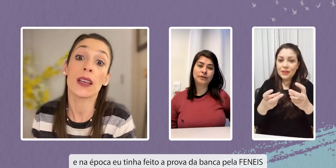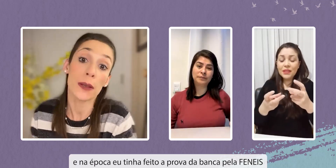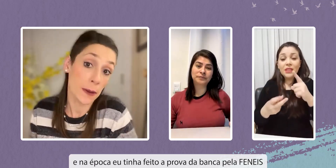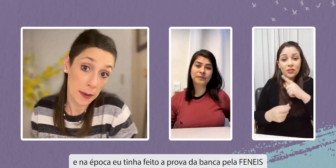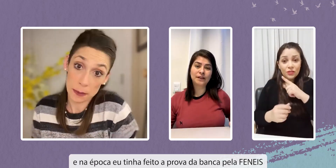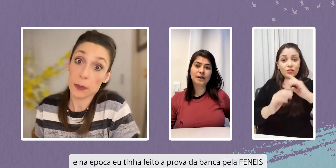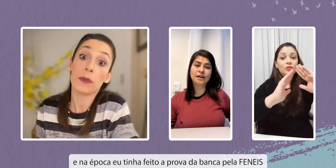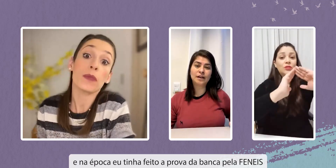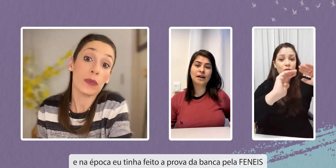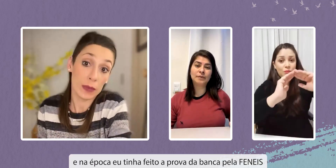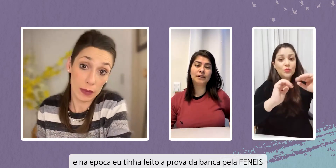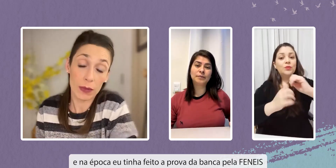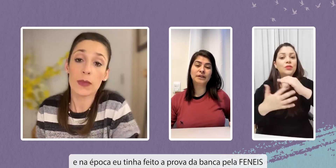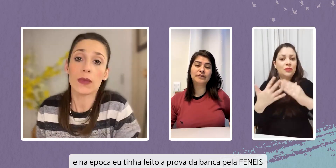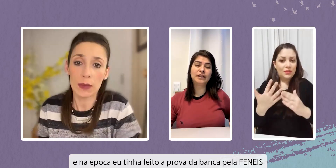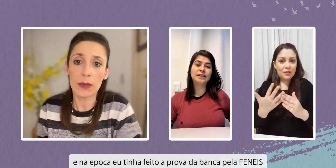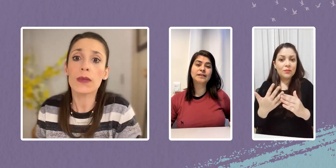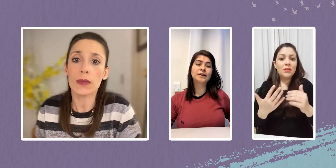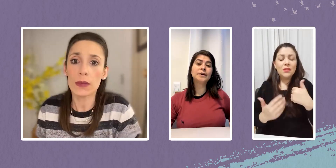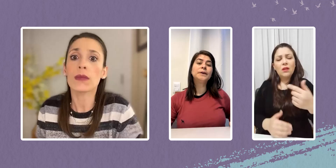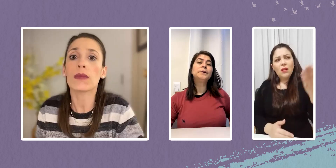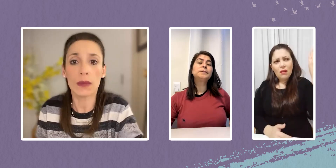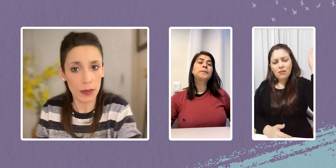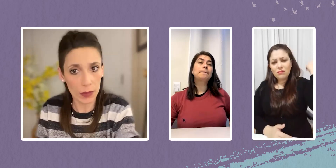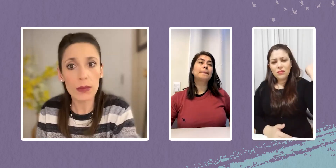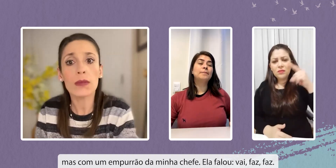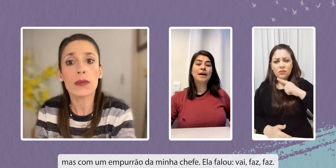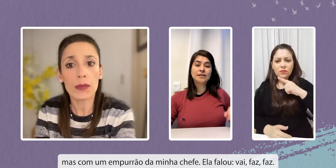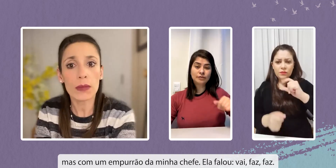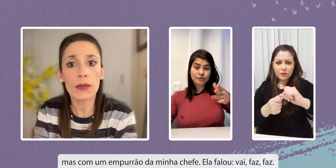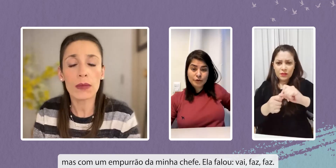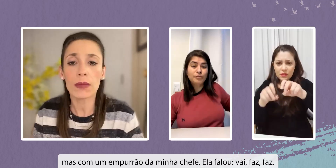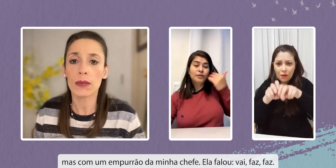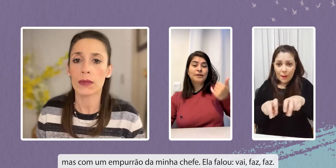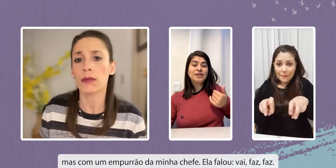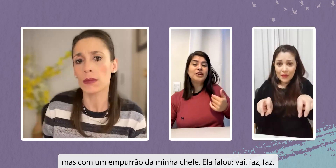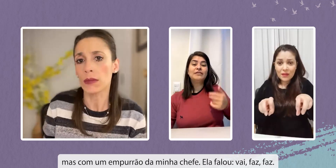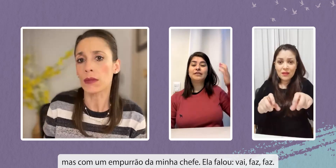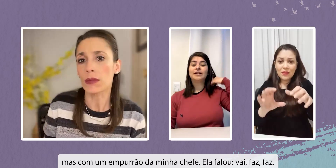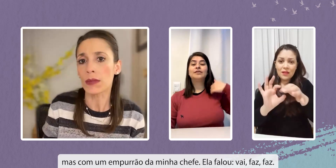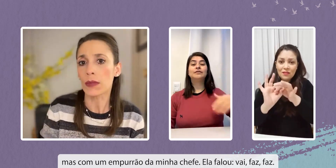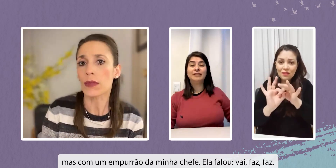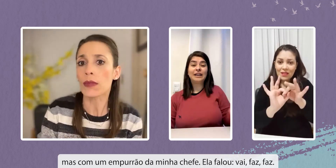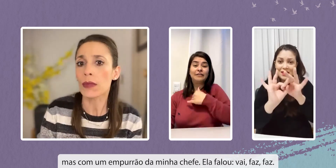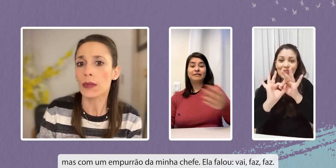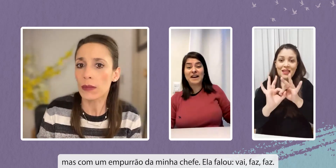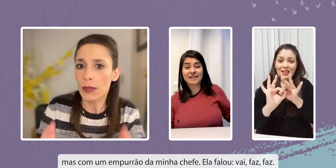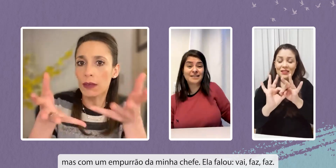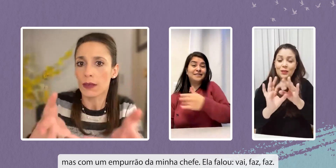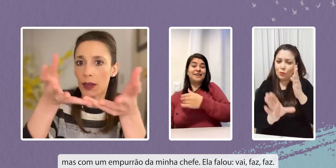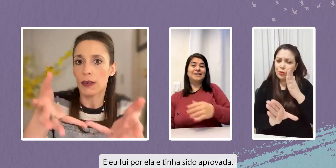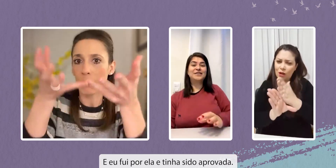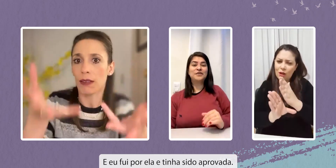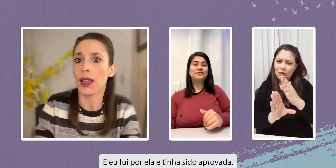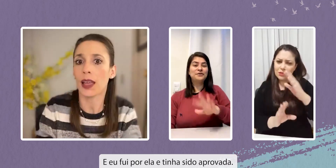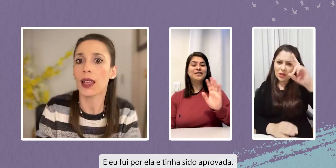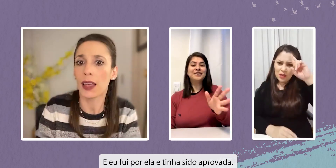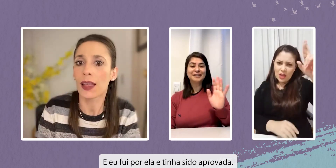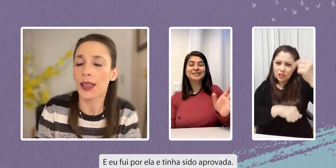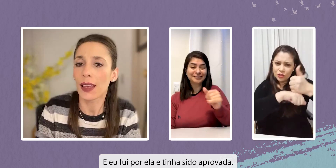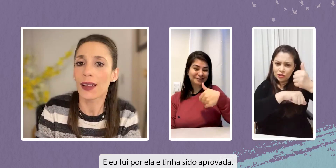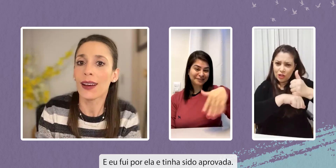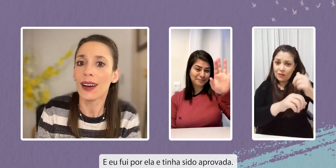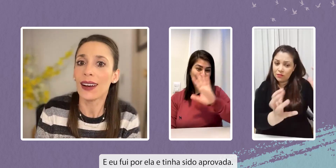a prova, né, a banca pela FENES. Mas com o empurrão da minha chefe, né? Ela falou, vai, faz. E eu